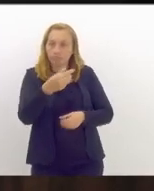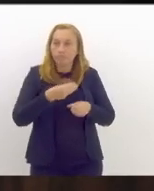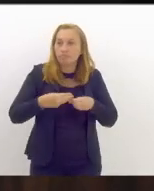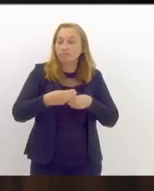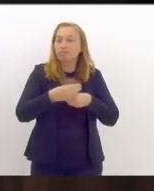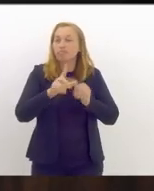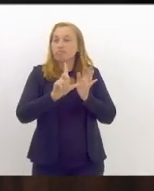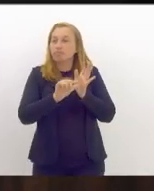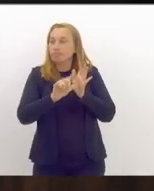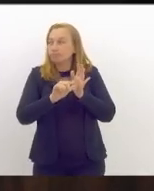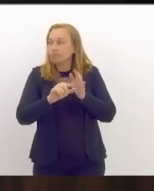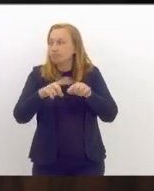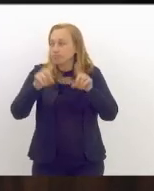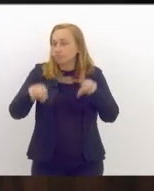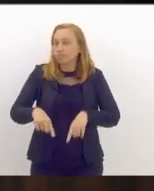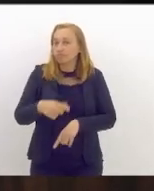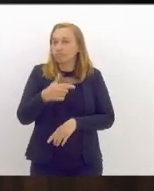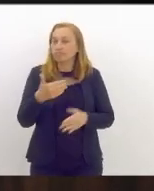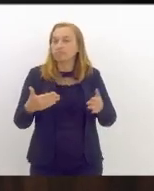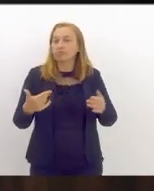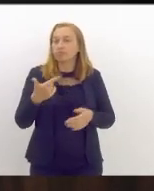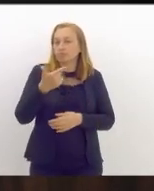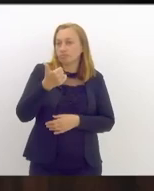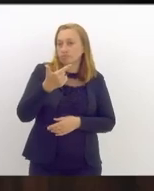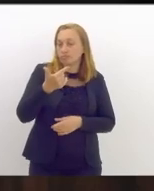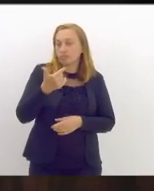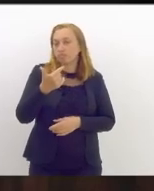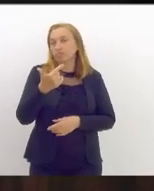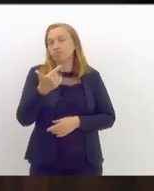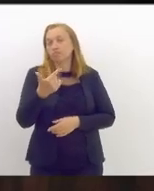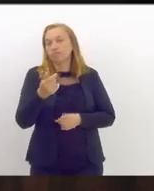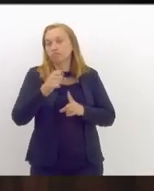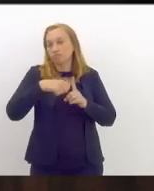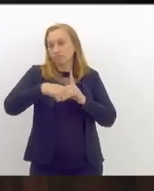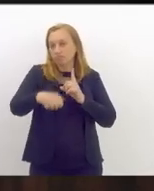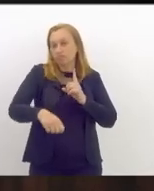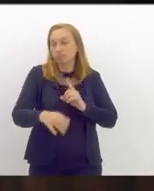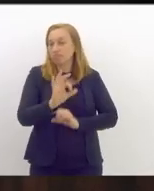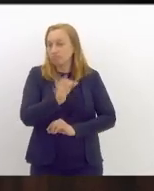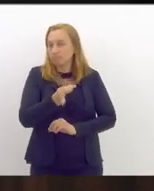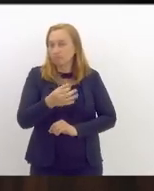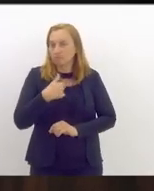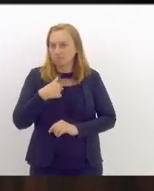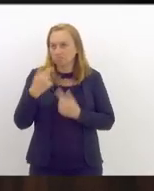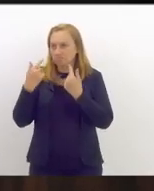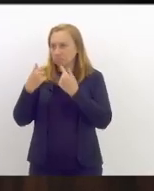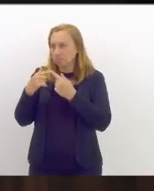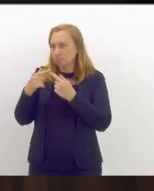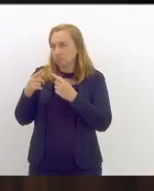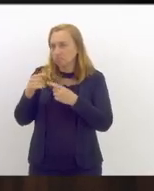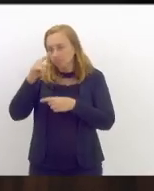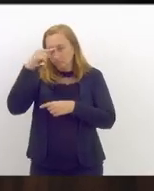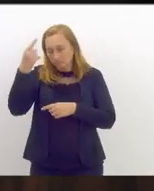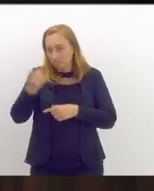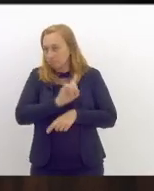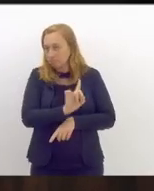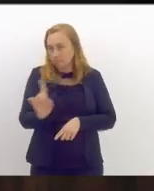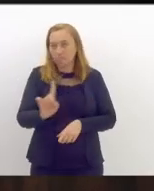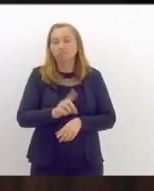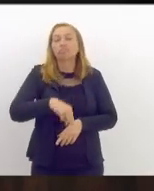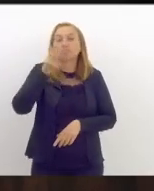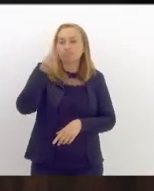em jogo é o atraso dos Servidores daqui a 10 12 meses é fato não é não sou alarmista aqui então quem teve aqui